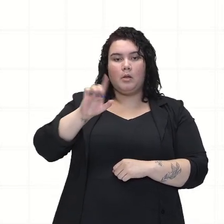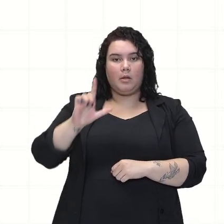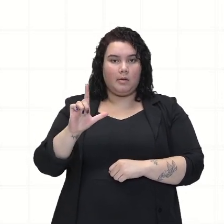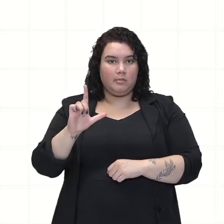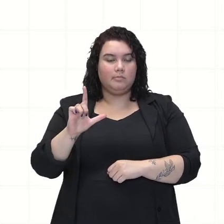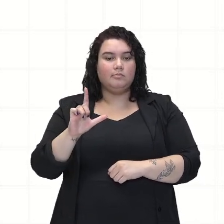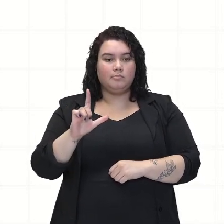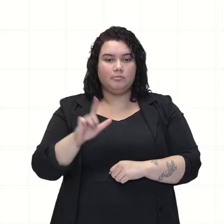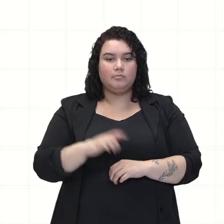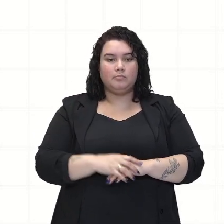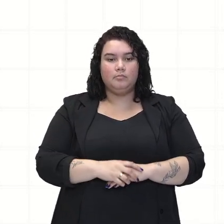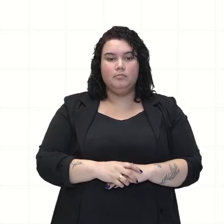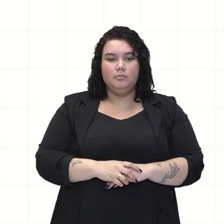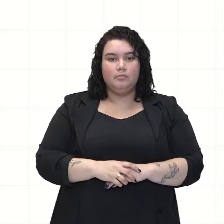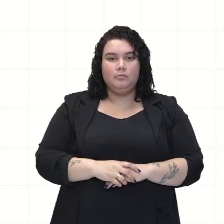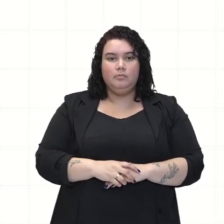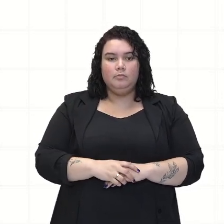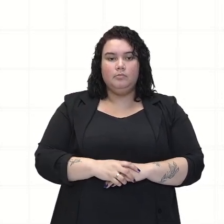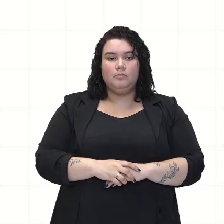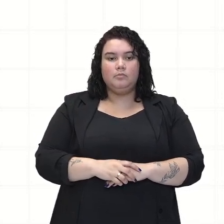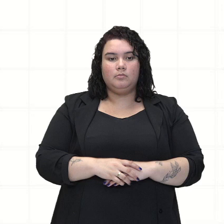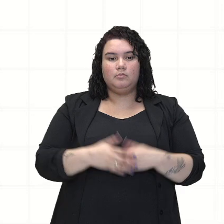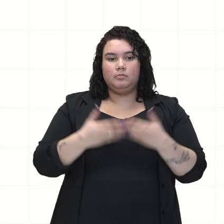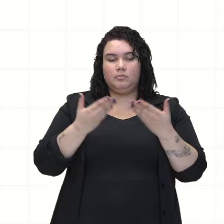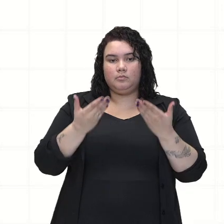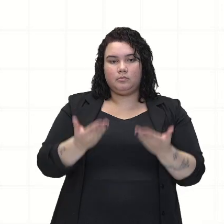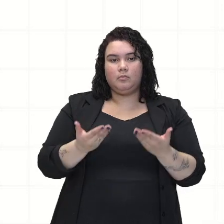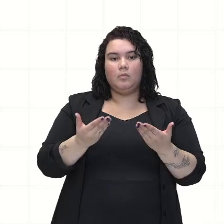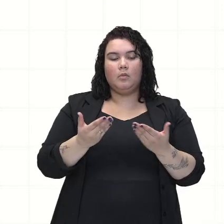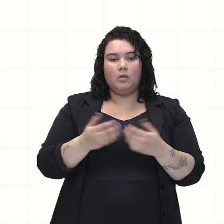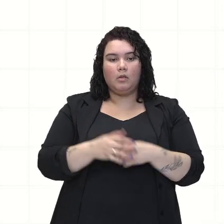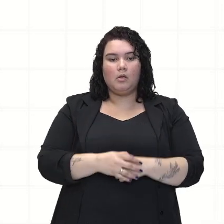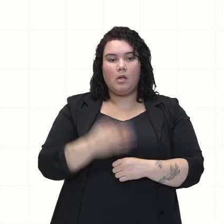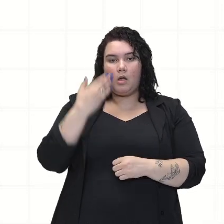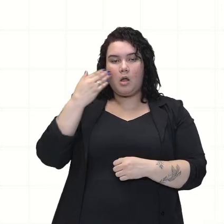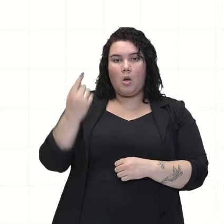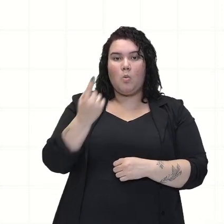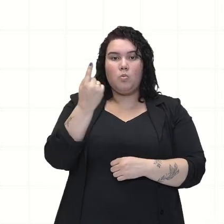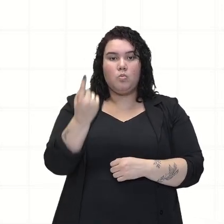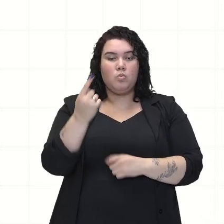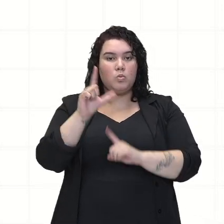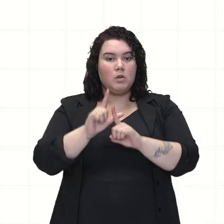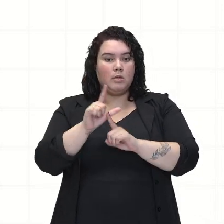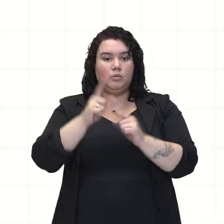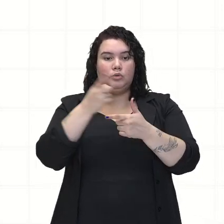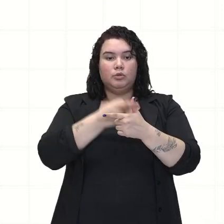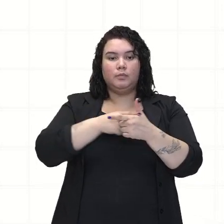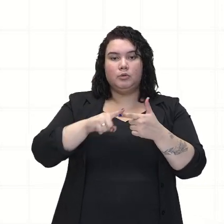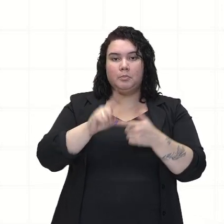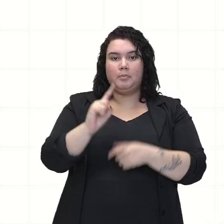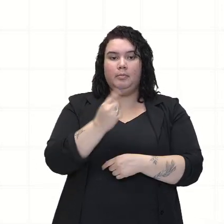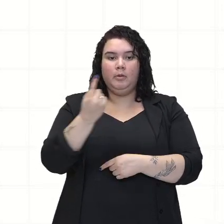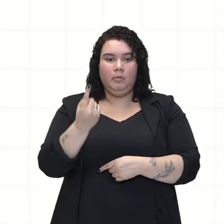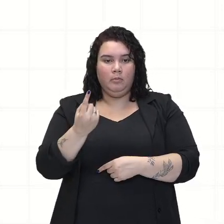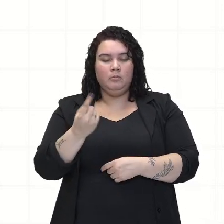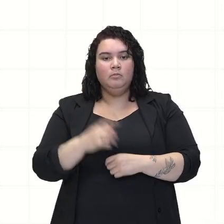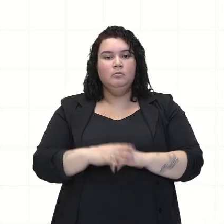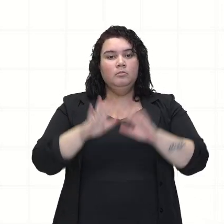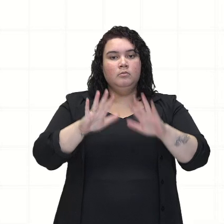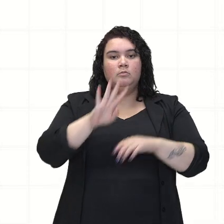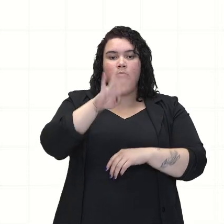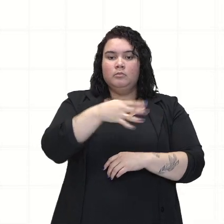mililitros, né? Então, foi o litro dividido em 1.000, tá? E aqui, olhando para a